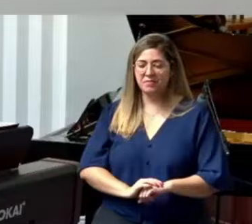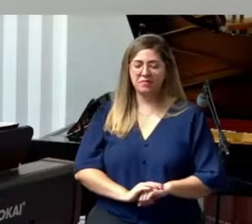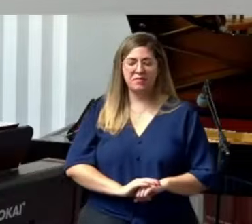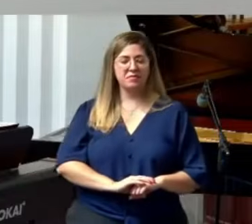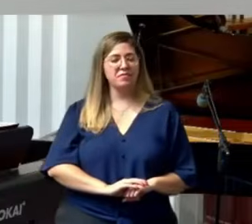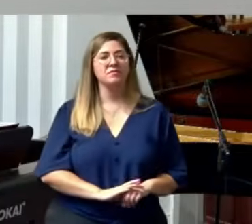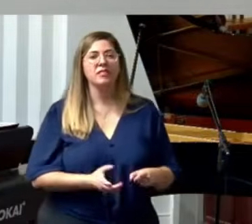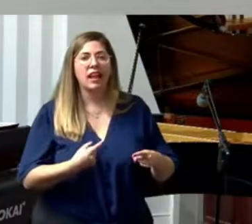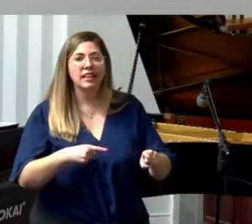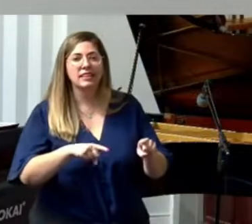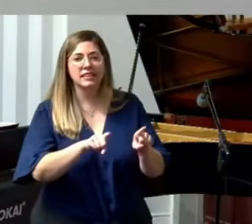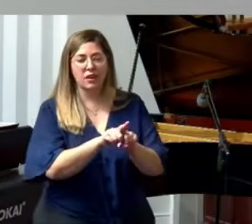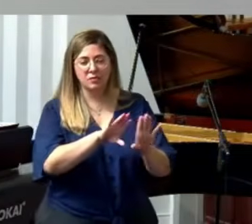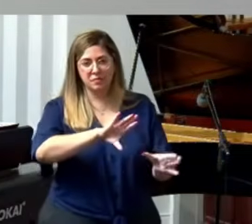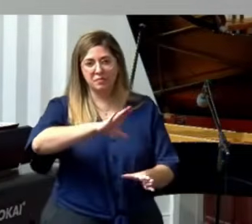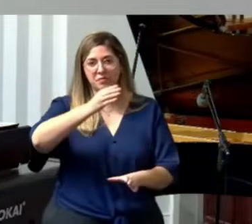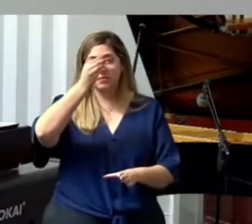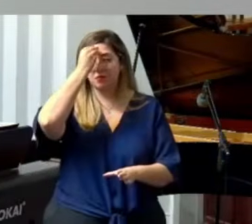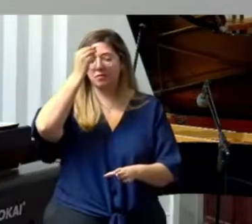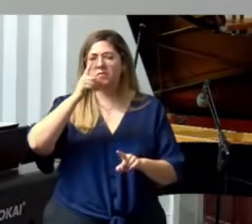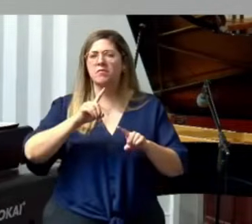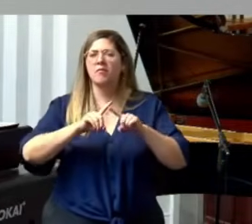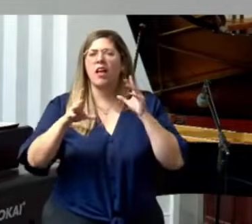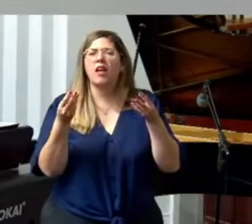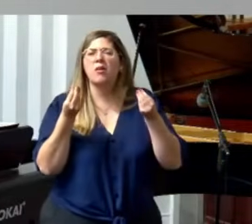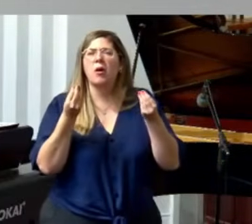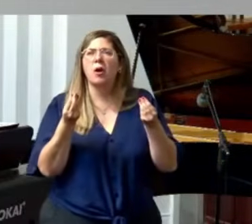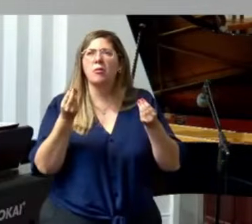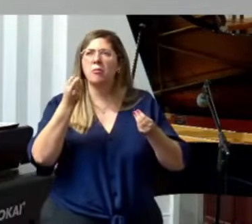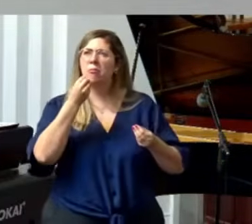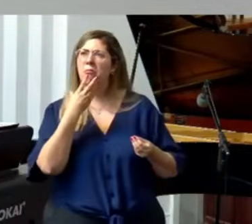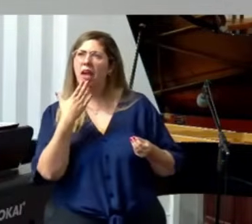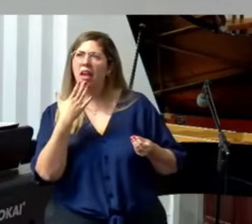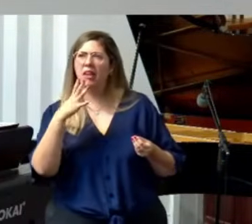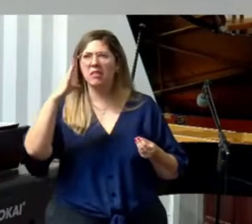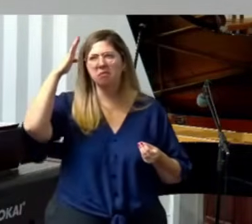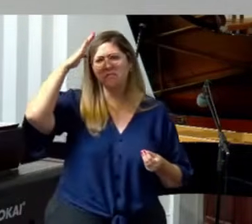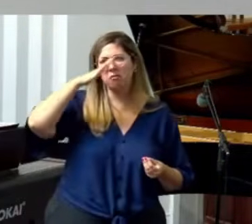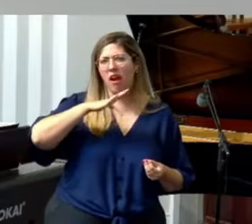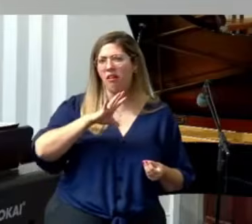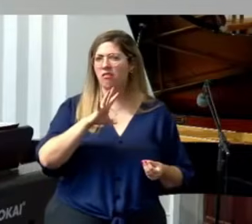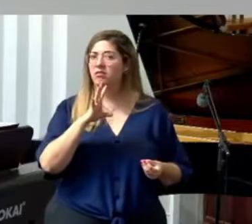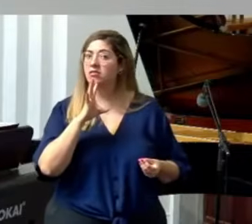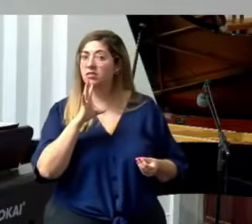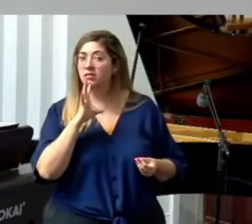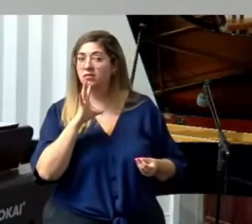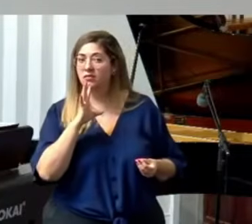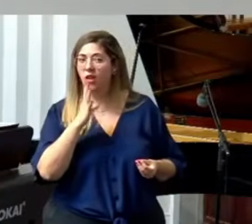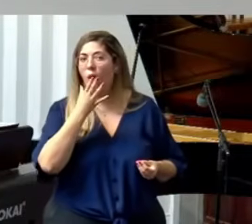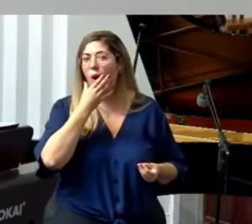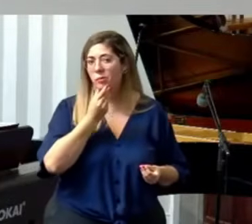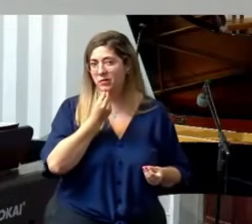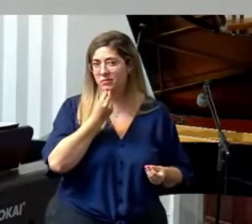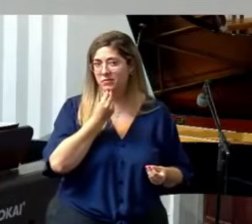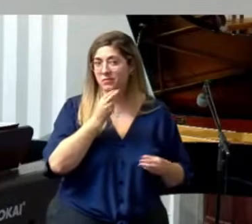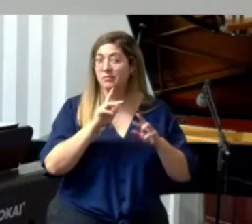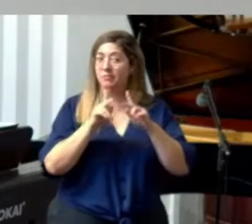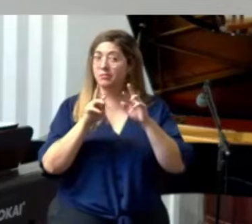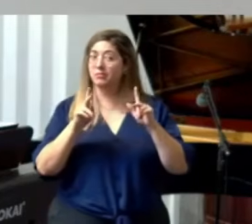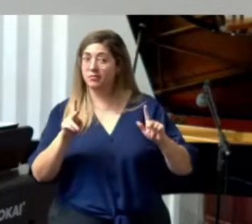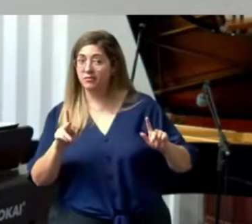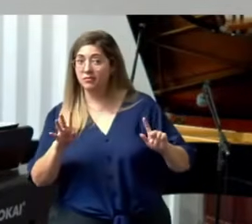diferença entre o conhecimento que o ser humano tem a respeito do bem e do mal e o conhecimento que o Senhor tem a respeito do bem e do